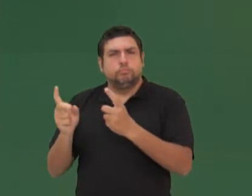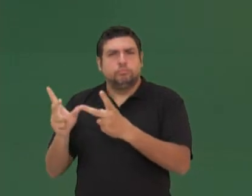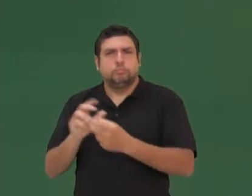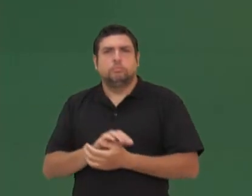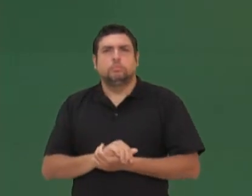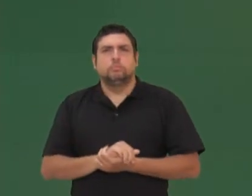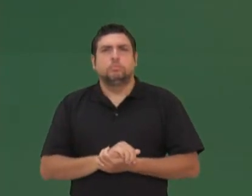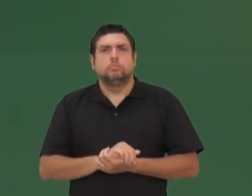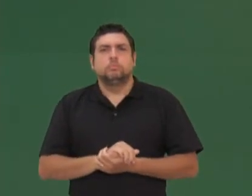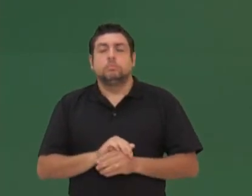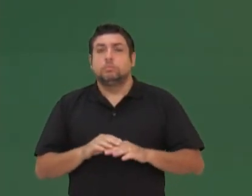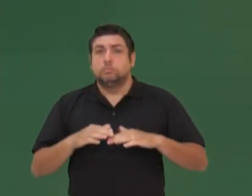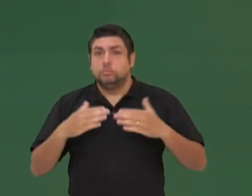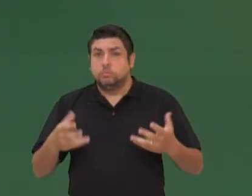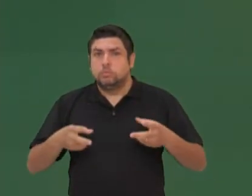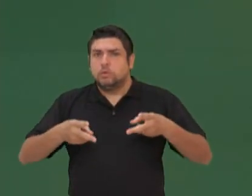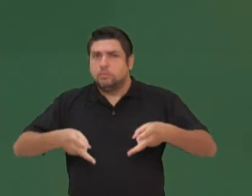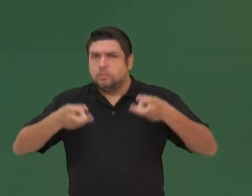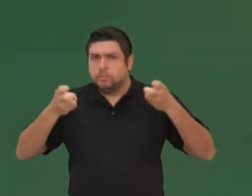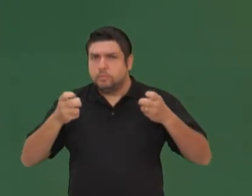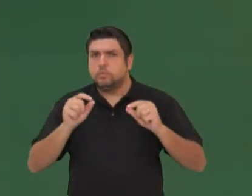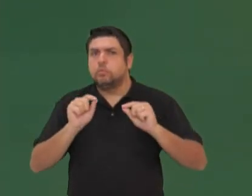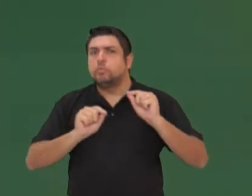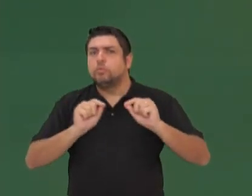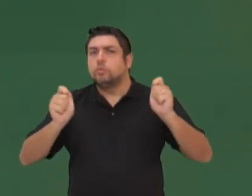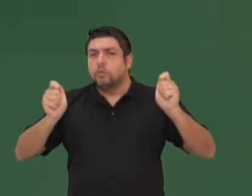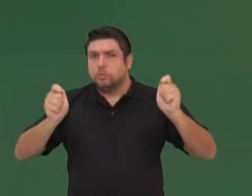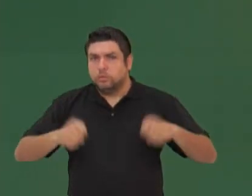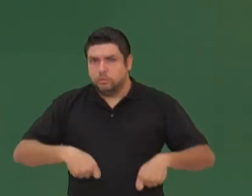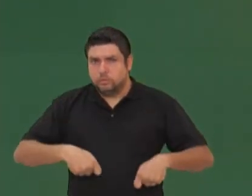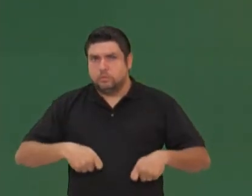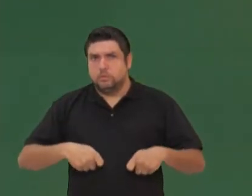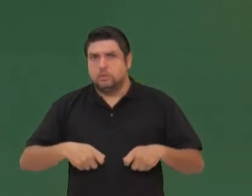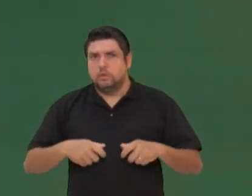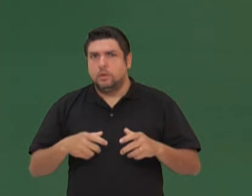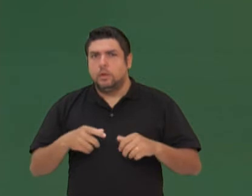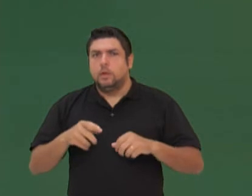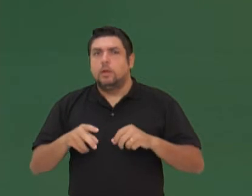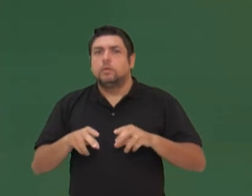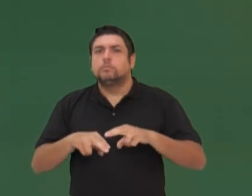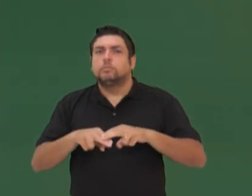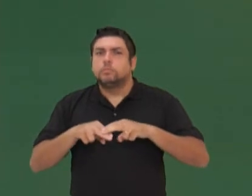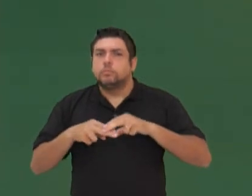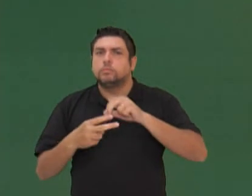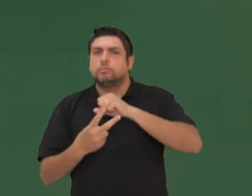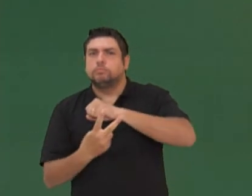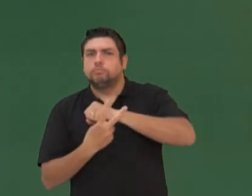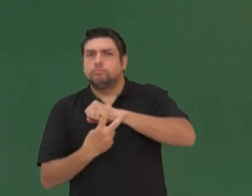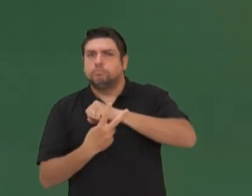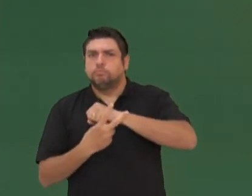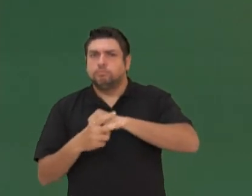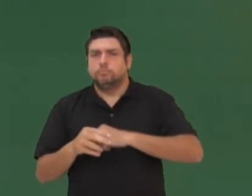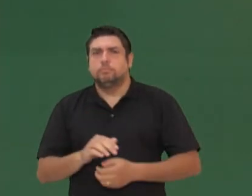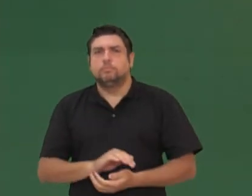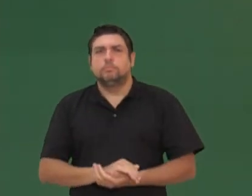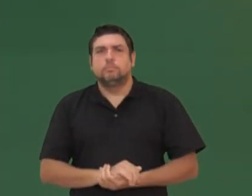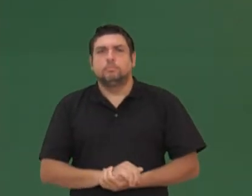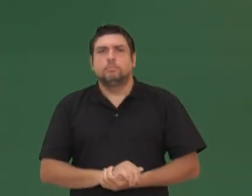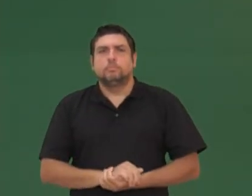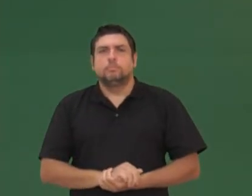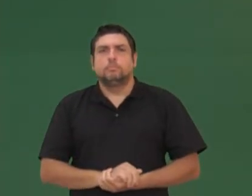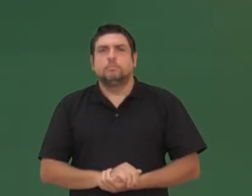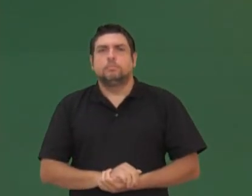Então, observamos uma probabilidade com a construção deste tempo verbal. Perfeito? Pois bem,